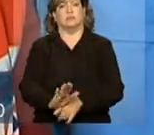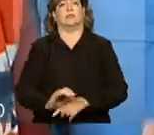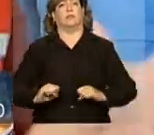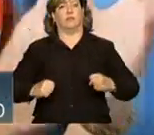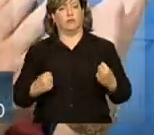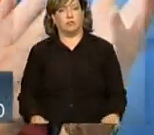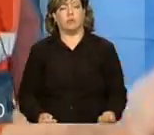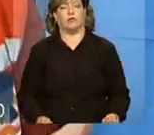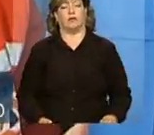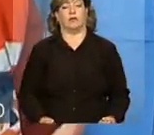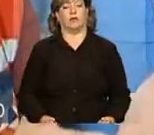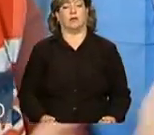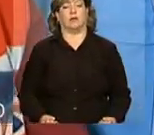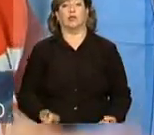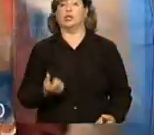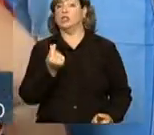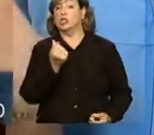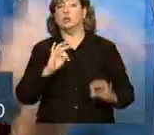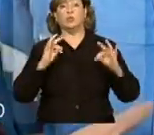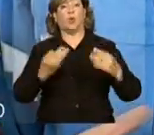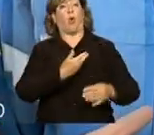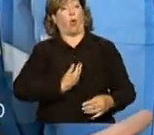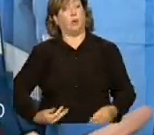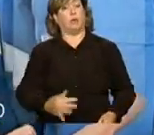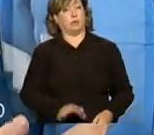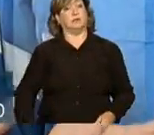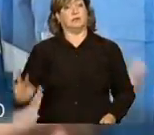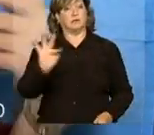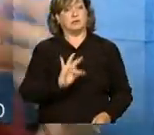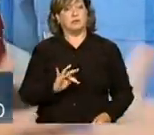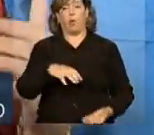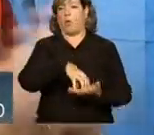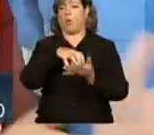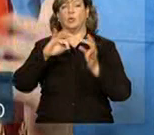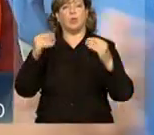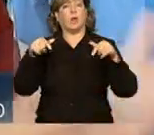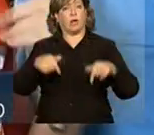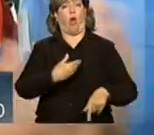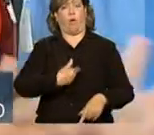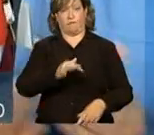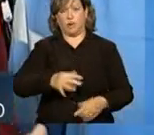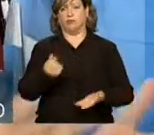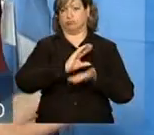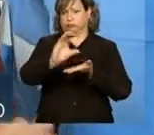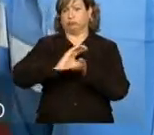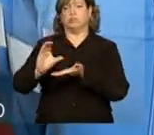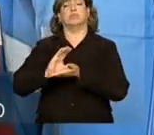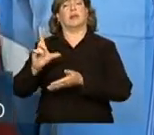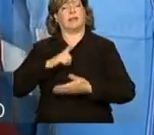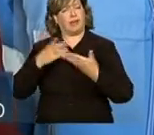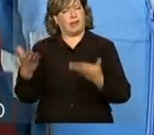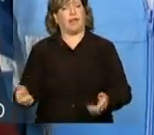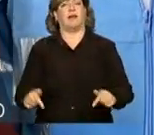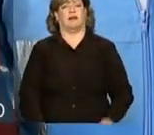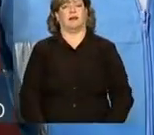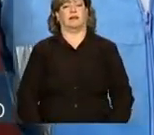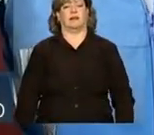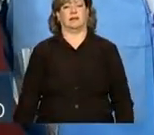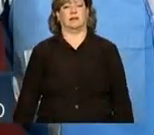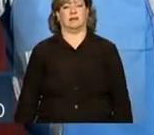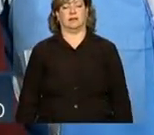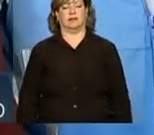as equipes de veículos que estão aqui é com o nosso recurso. Nós estamos jogando dinheiro aqui. Vamos trazer